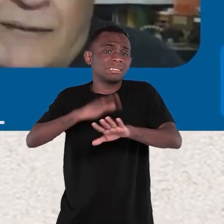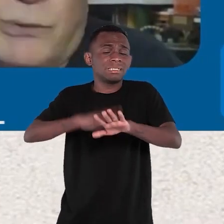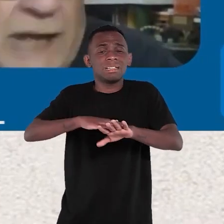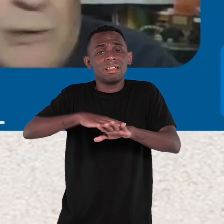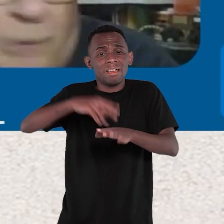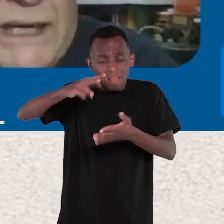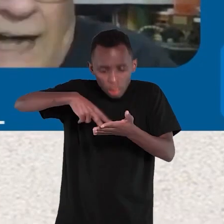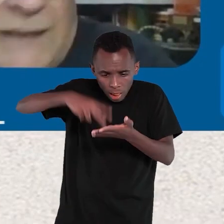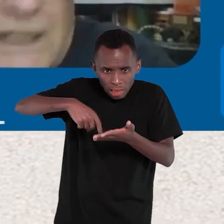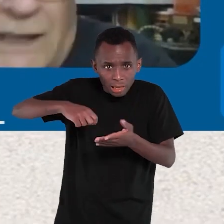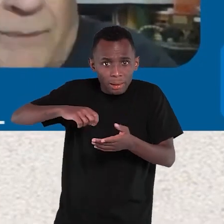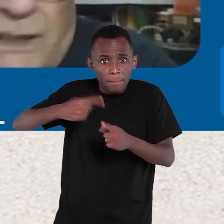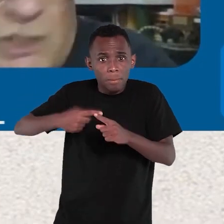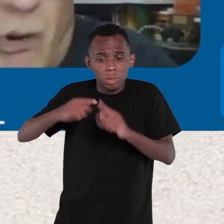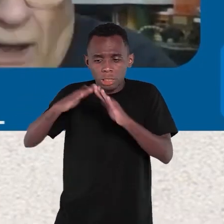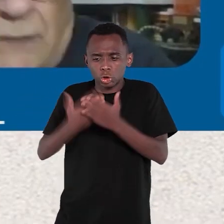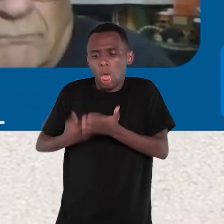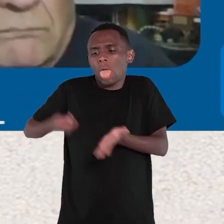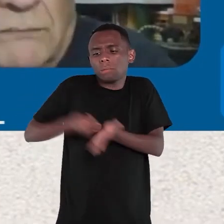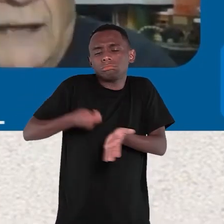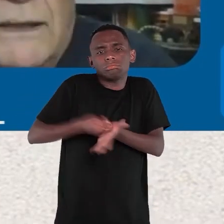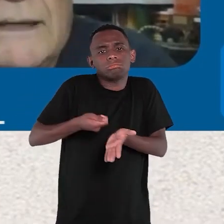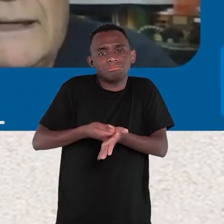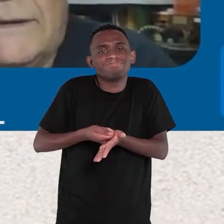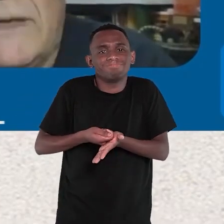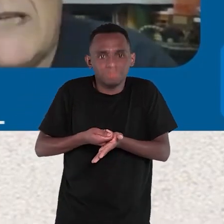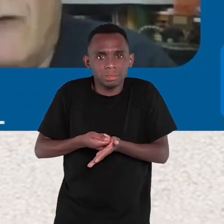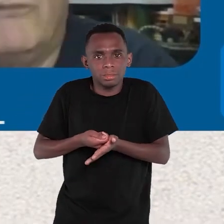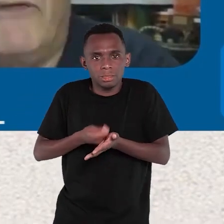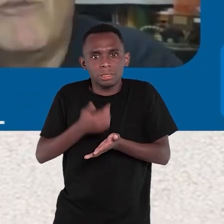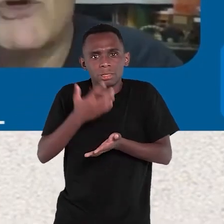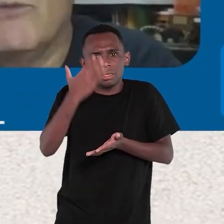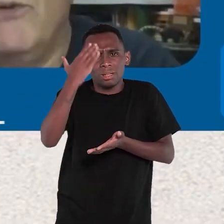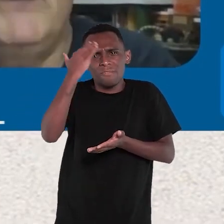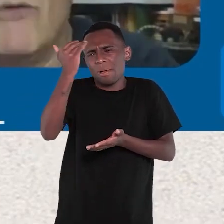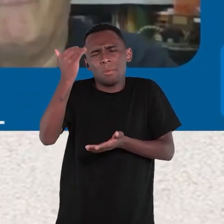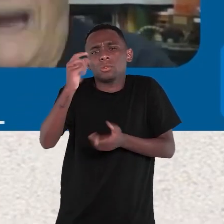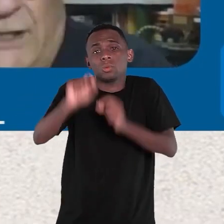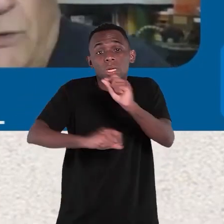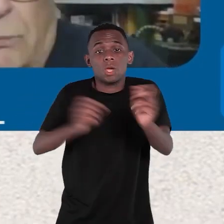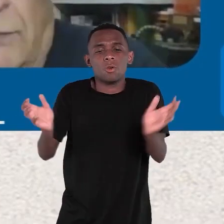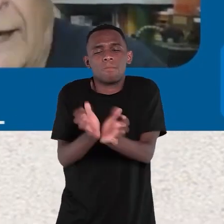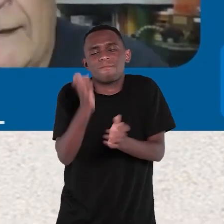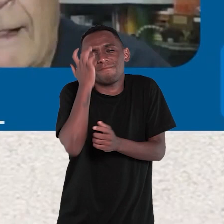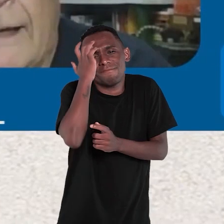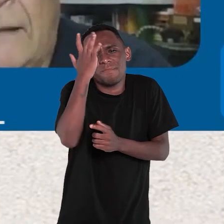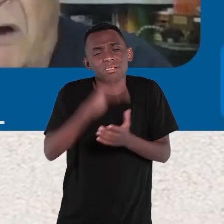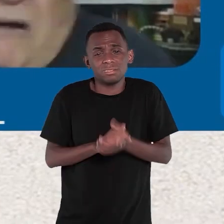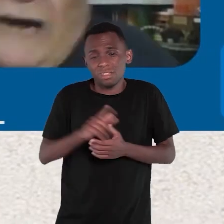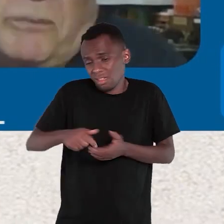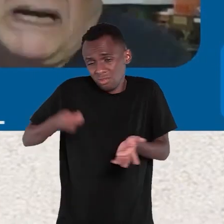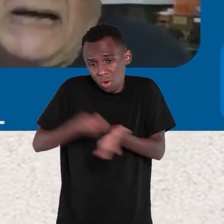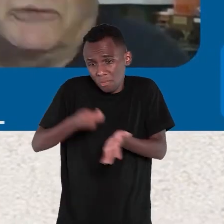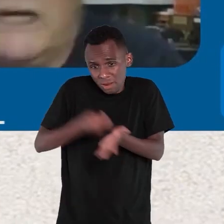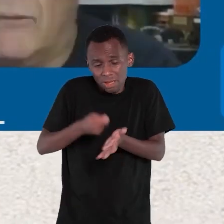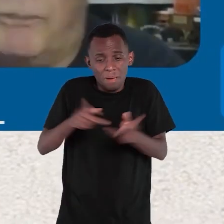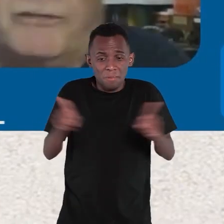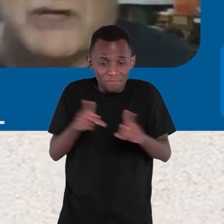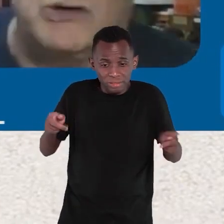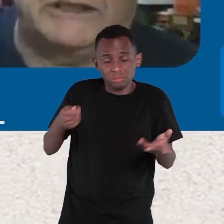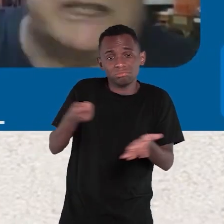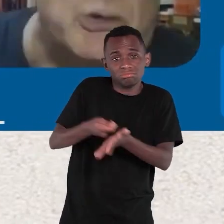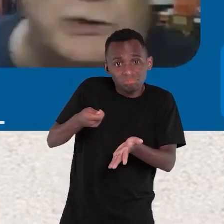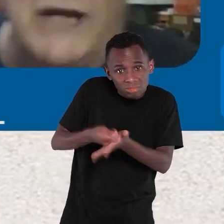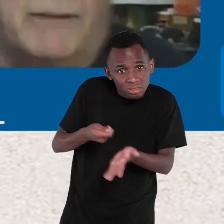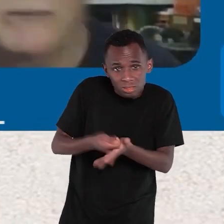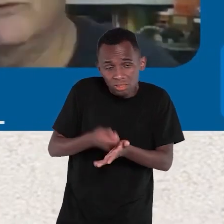que ler porque eram obrigadas a ler pela escola, né? Então, esse é o famoso público fácil, né? Bom, o cara é obrigado mesmo, a